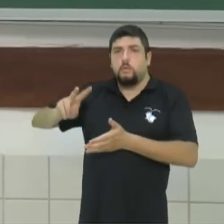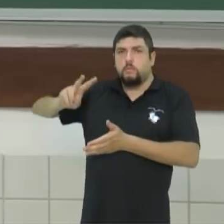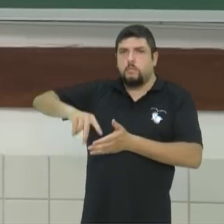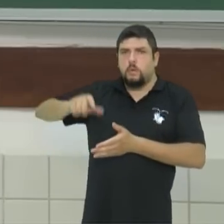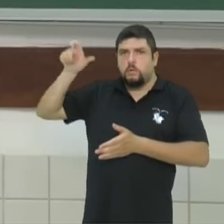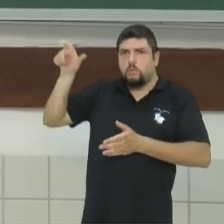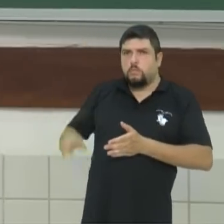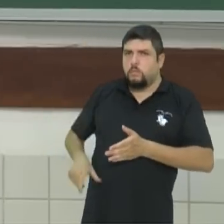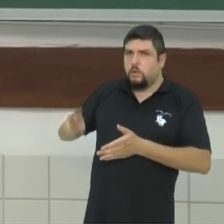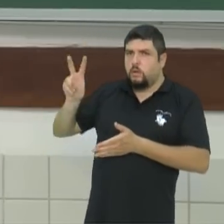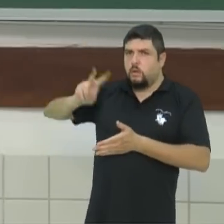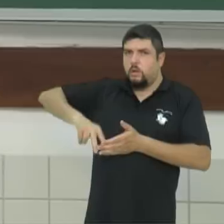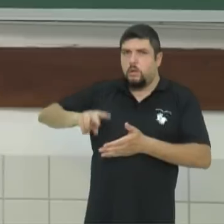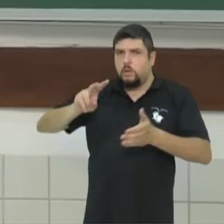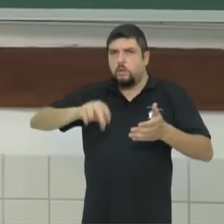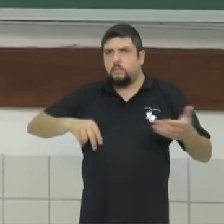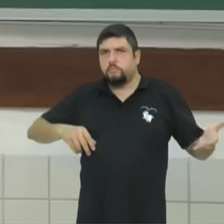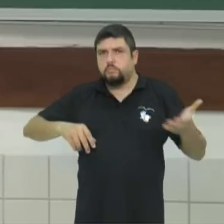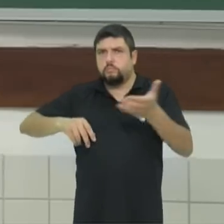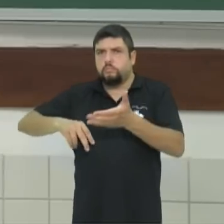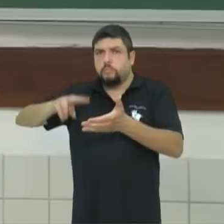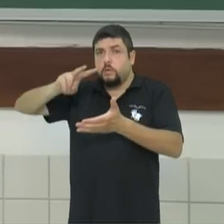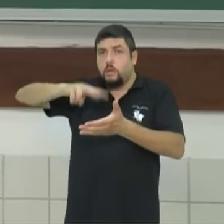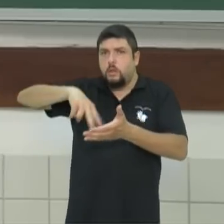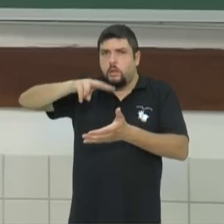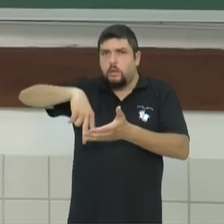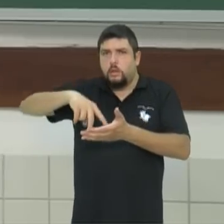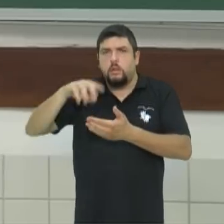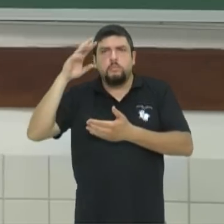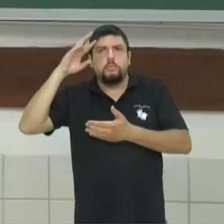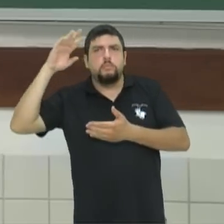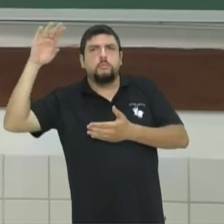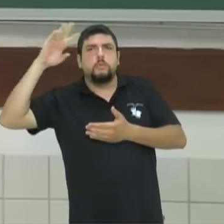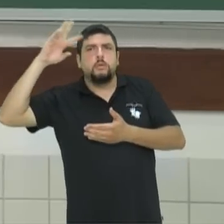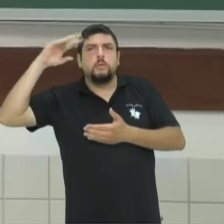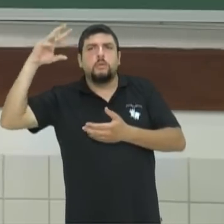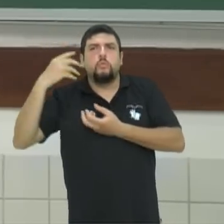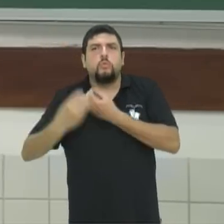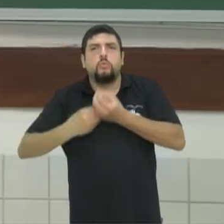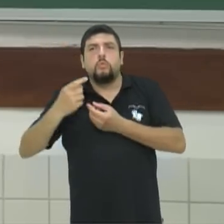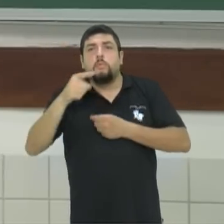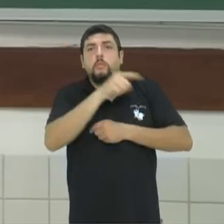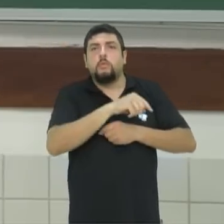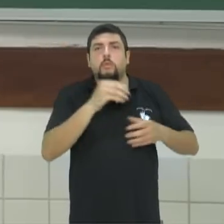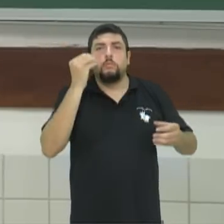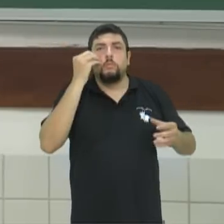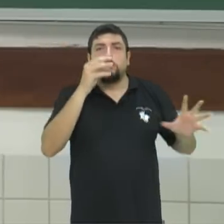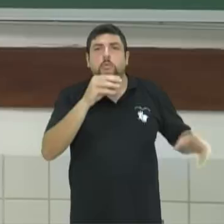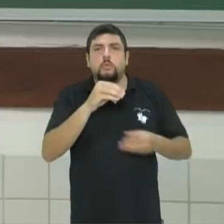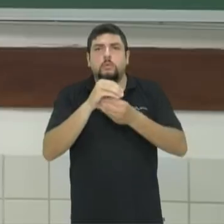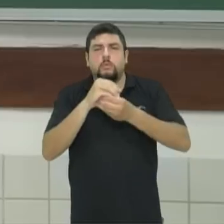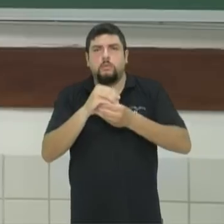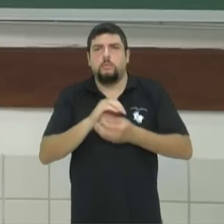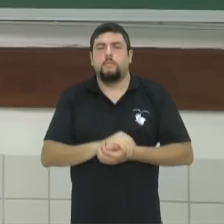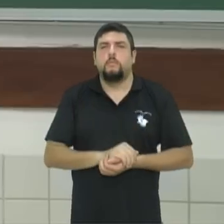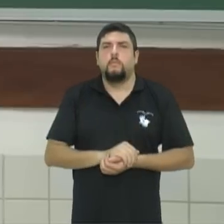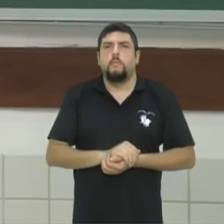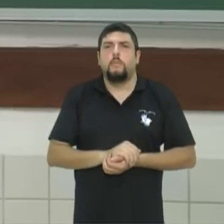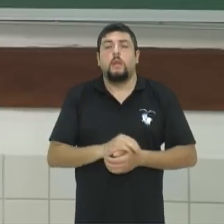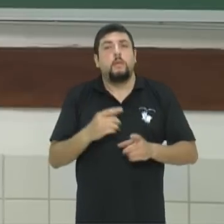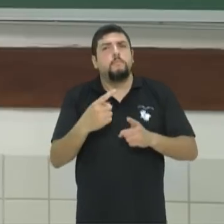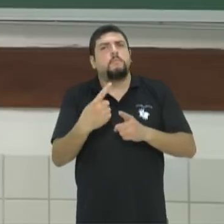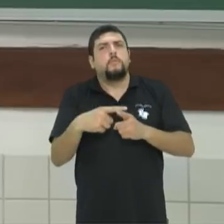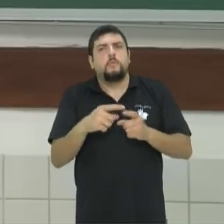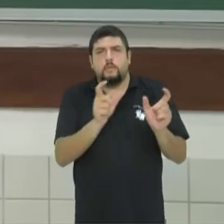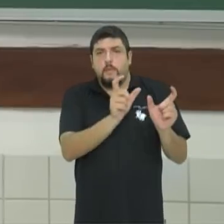ele queria passar de mensagem. Então, essa tentativa de adivinhação, de inferência de sentido, muitas vezes é porque as palavras